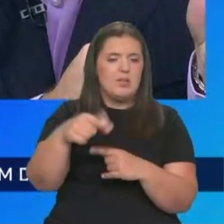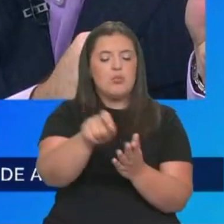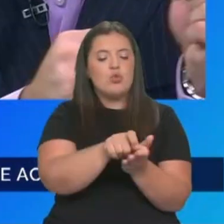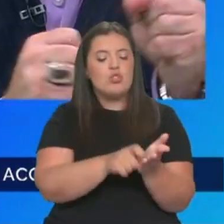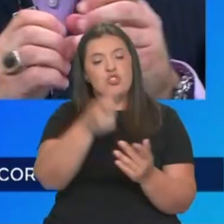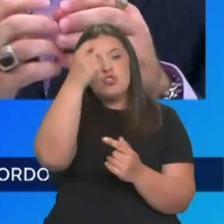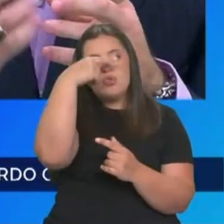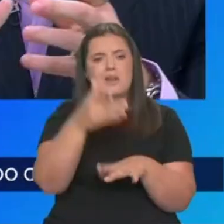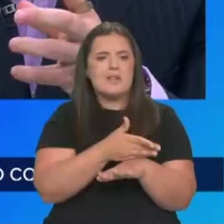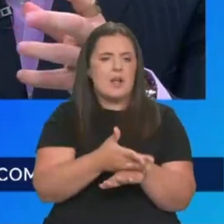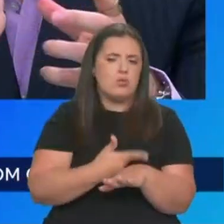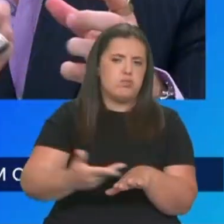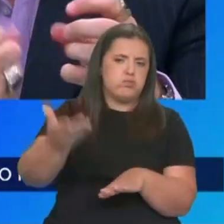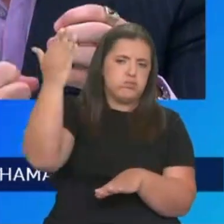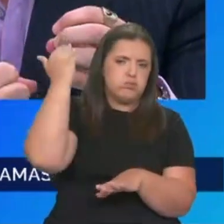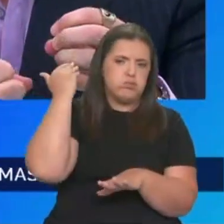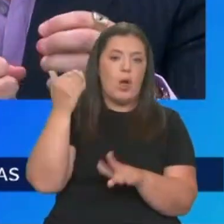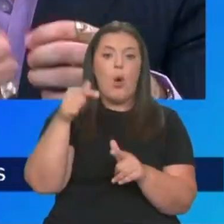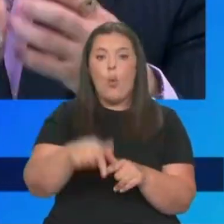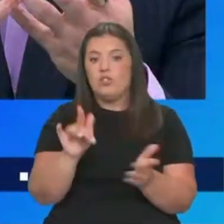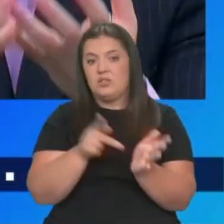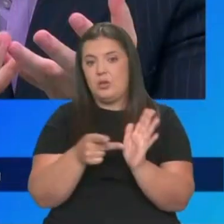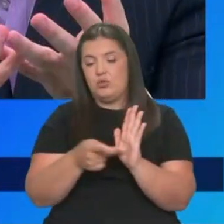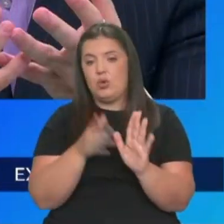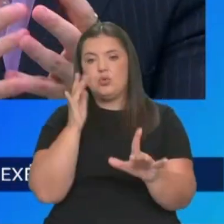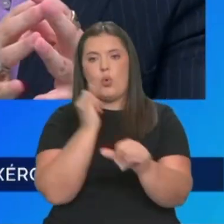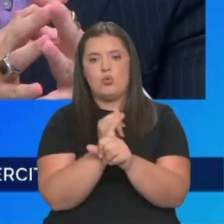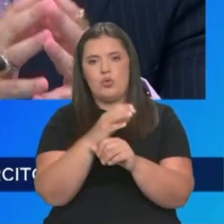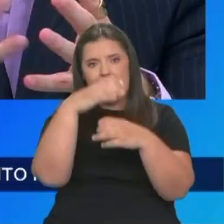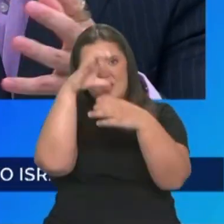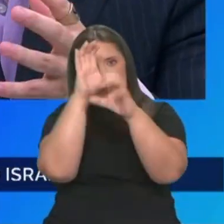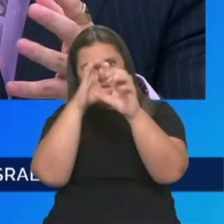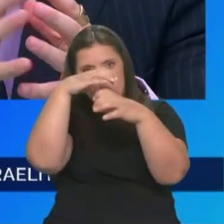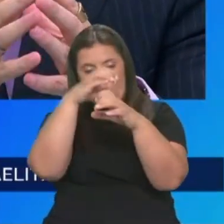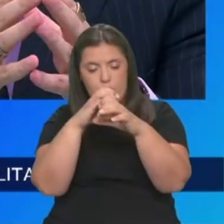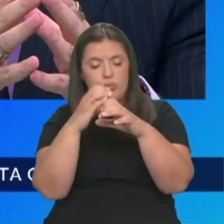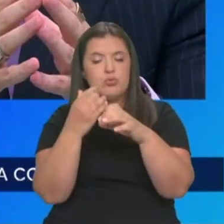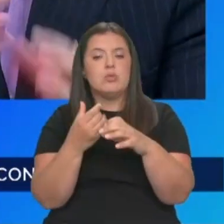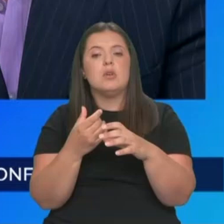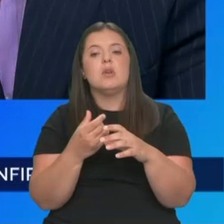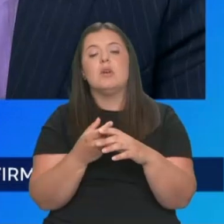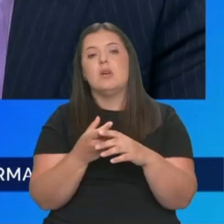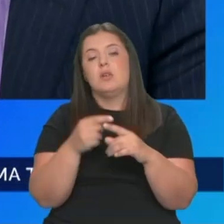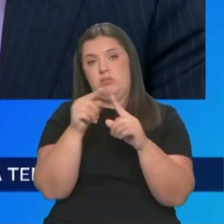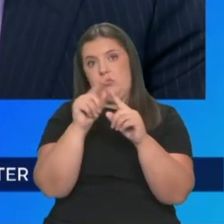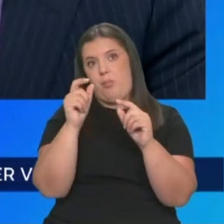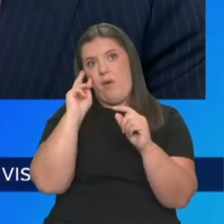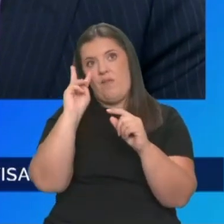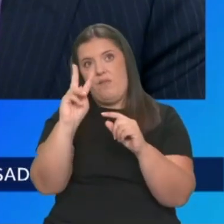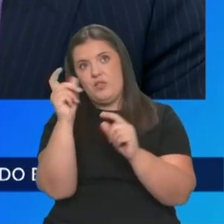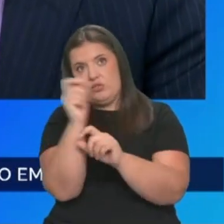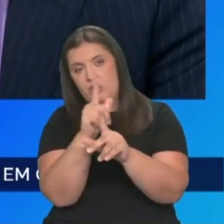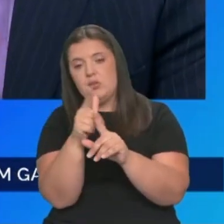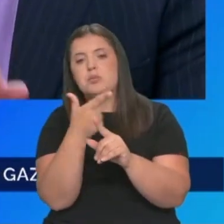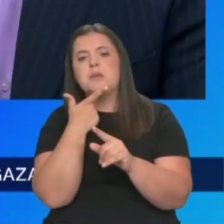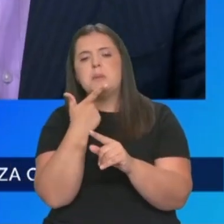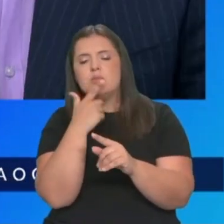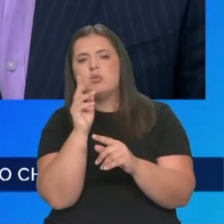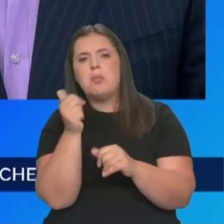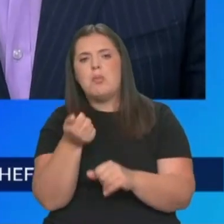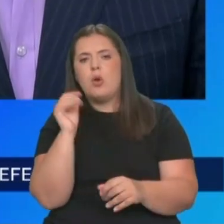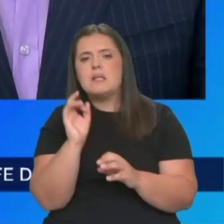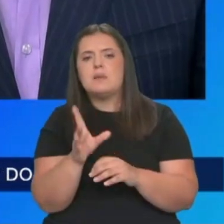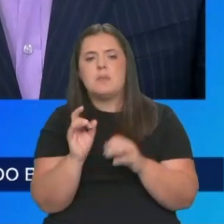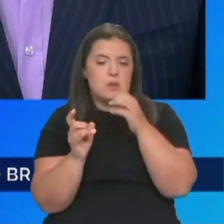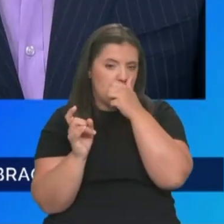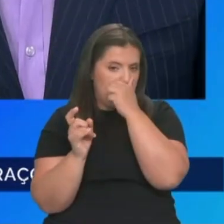muitos séculos. Hoje, com outras tecnologias, com telescópios mais potentes no espaço e não só, conseguimos perceber melhor o que é que se passou aqui.